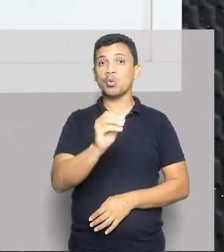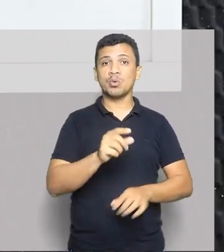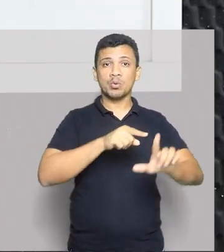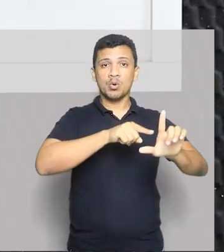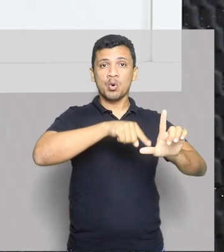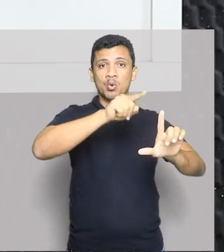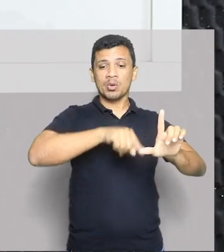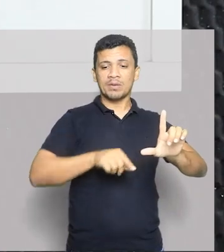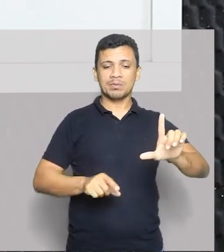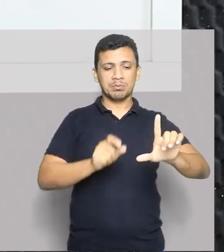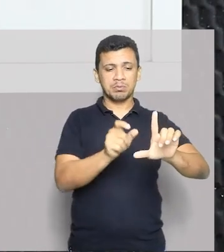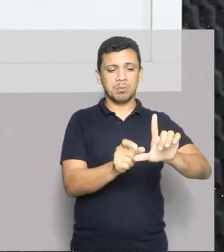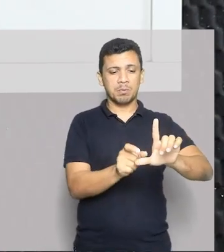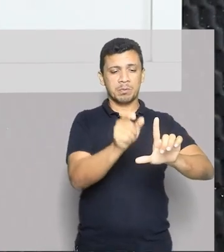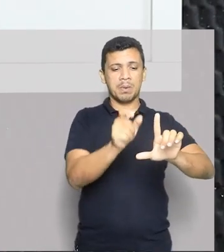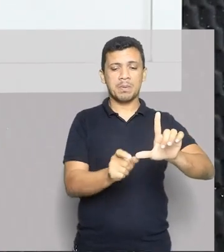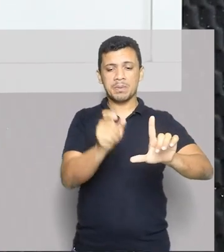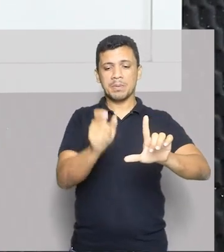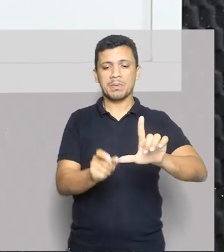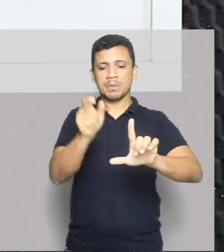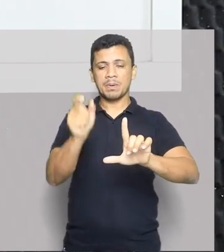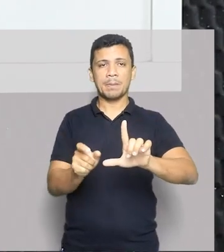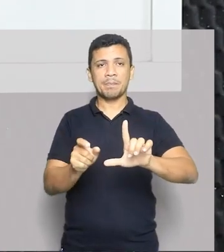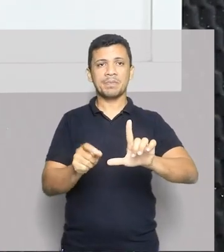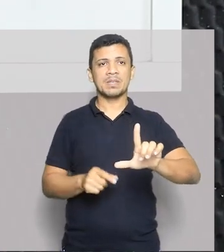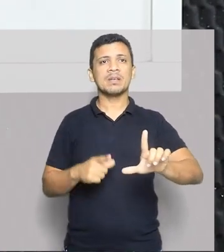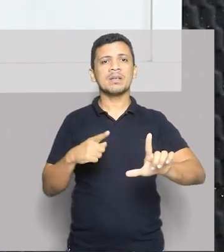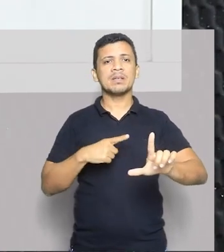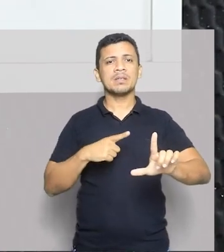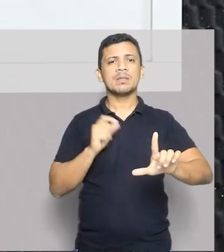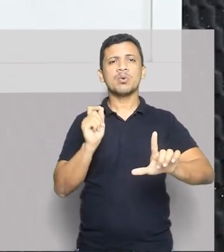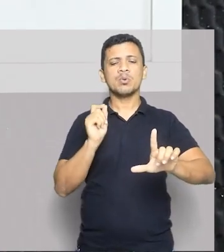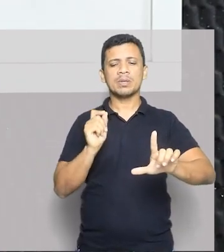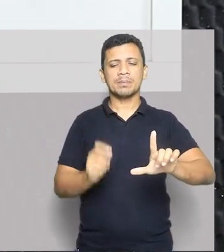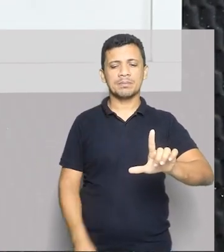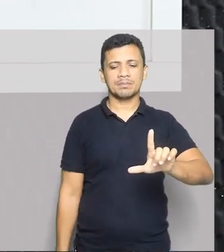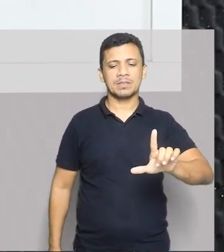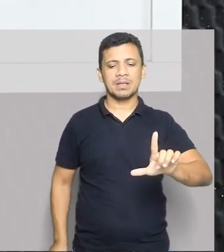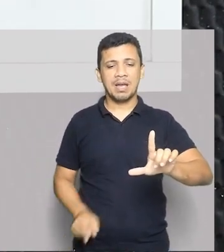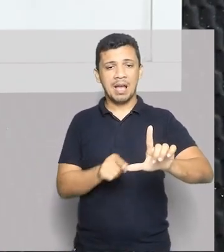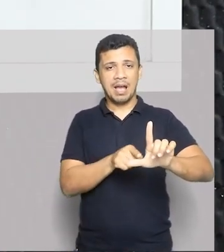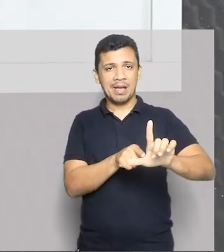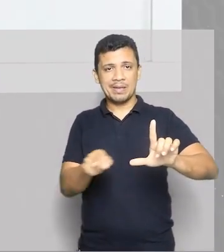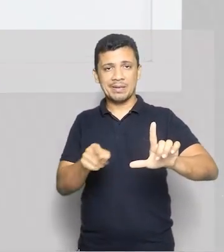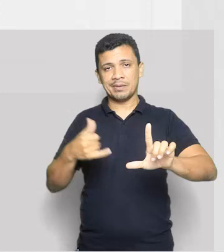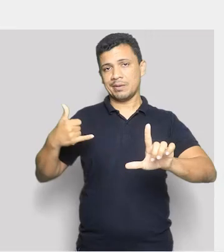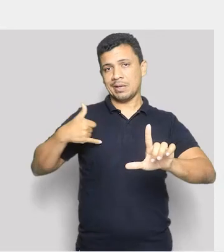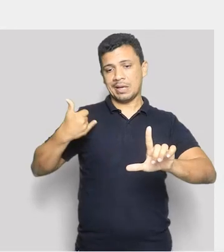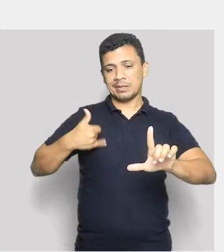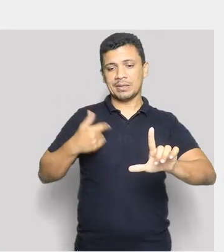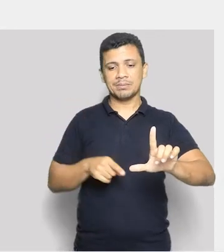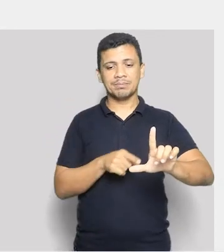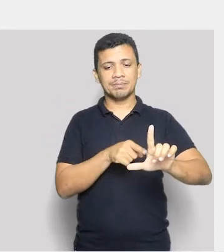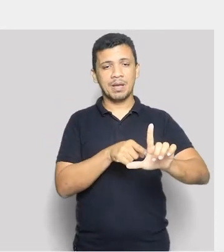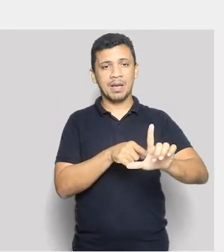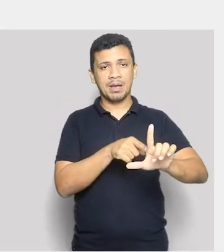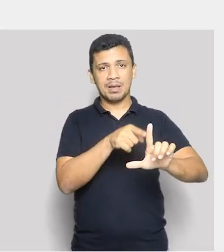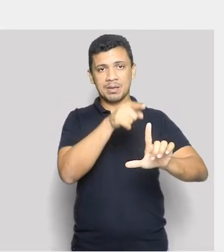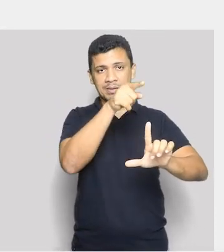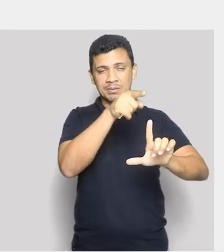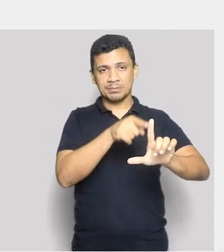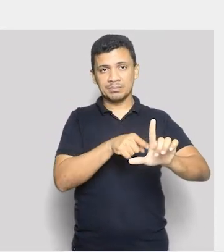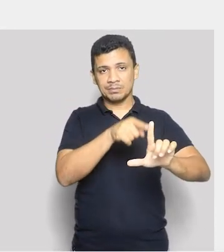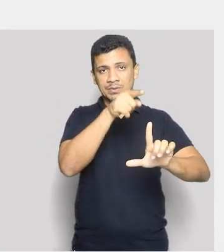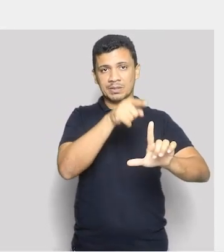interpretar o gráfico. Ó. Perceba que no eixo horizontal você tem as idades, né? E você tem no